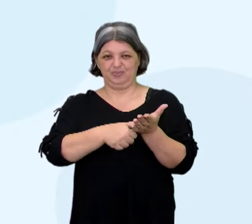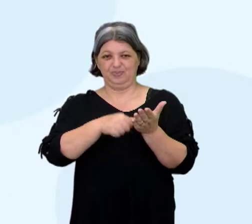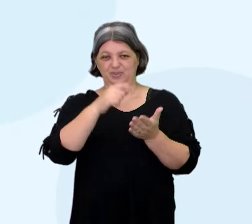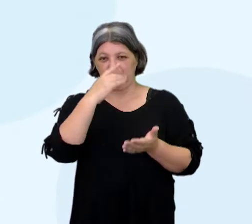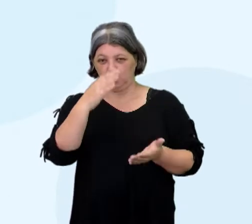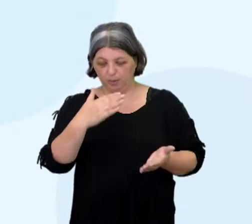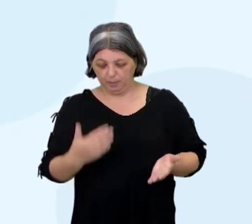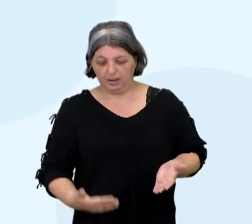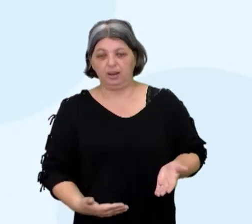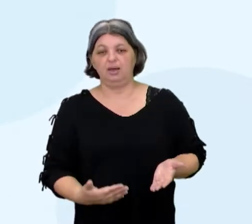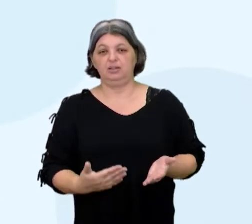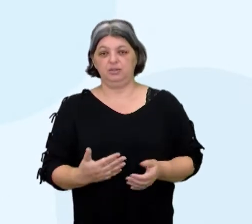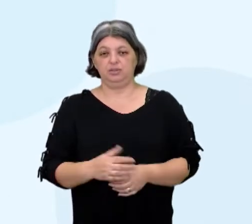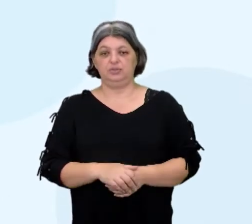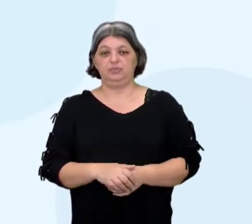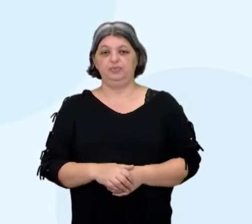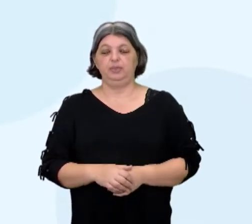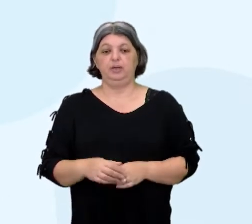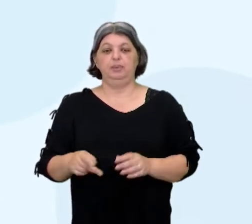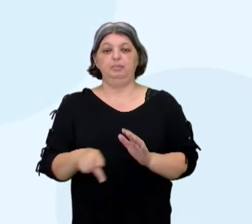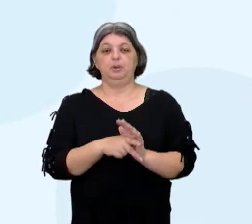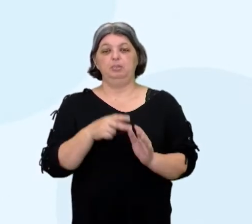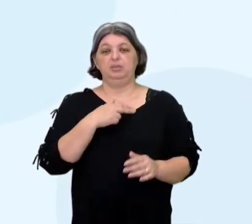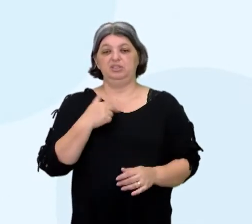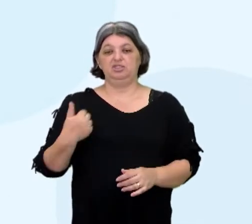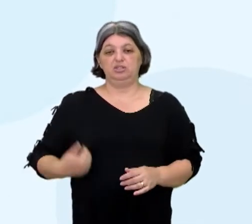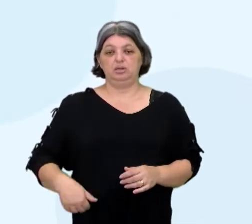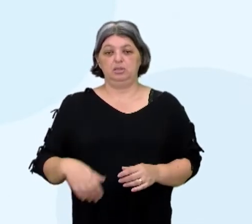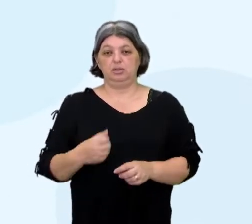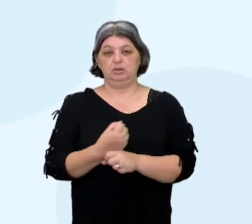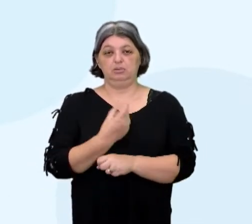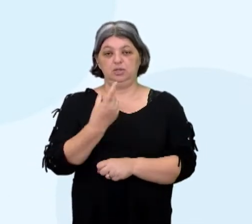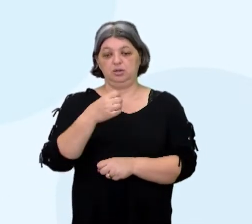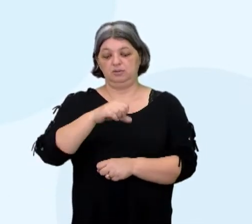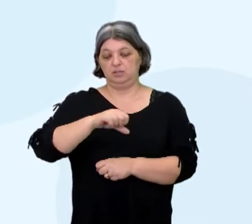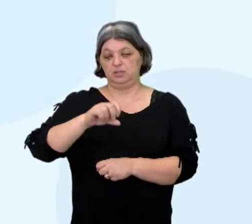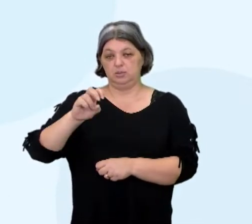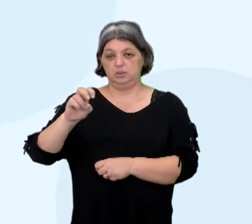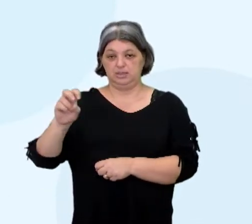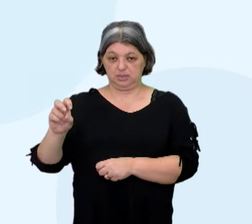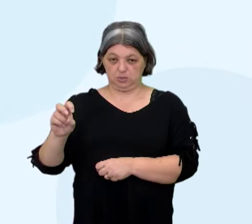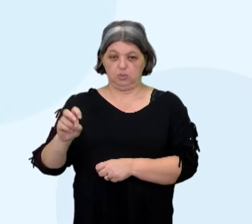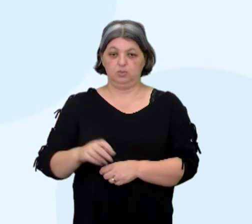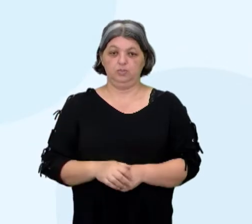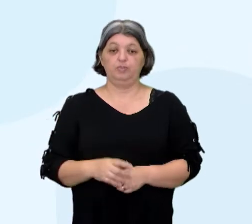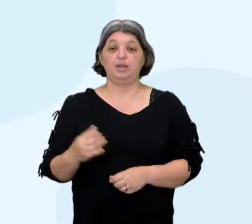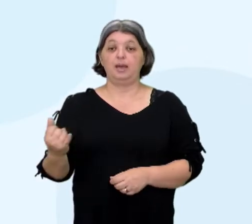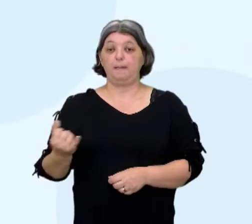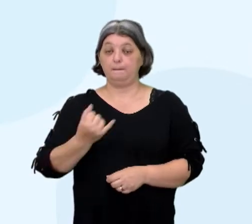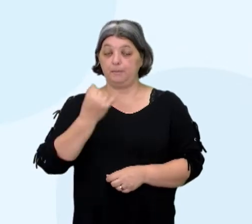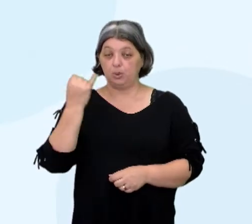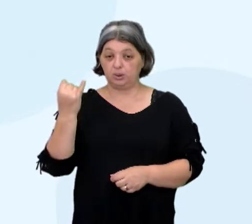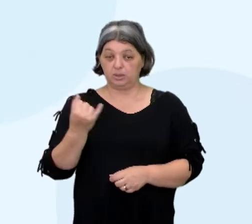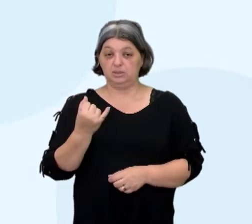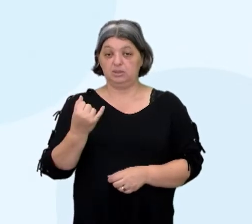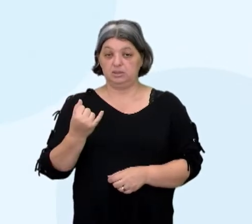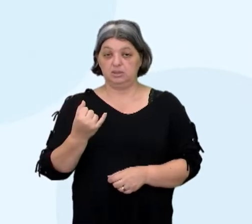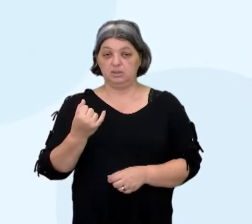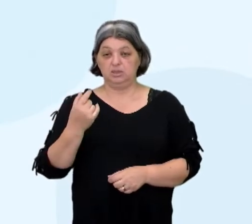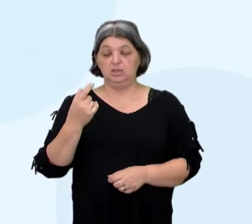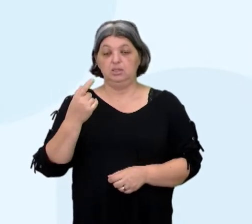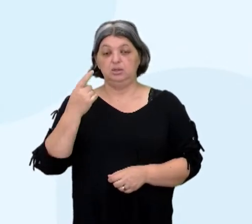no Correio da China em 1955, né? Então a importância, né, desse chinês aí que